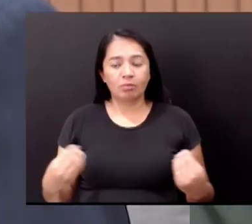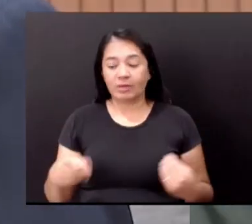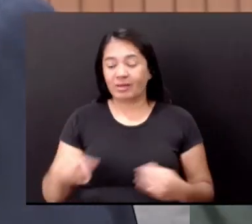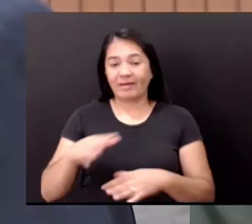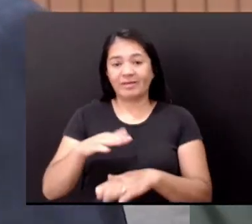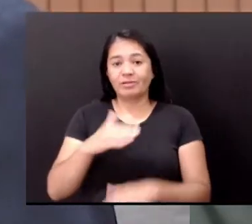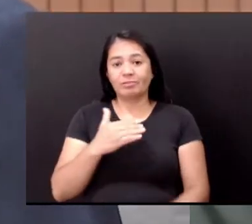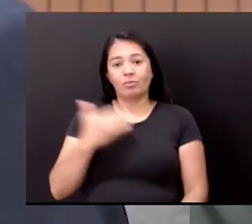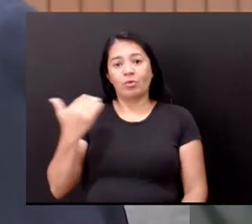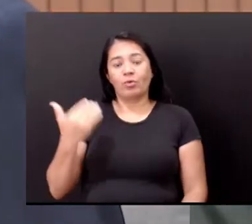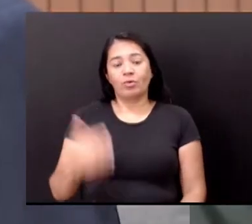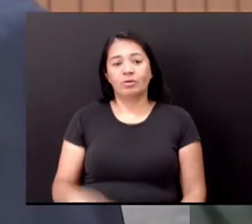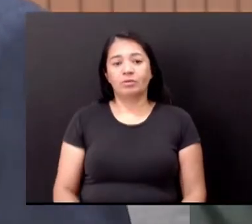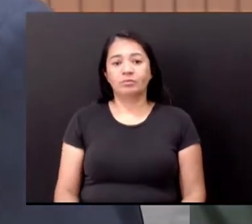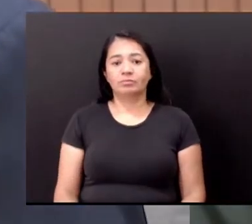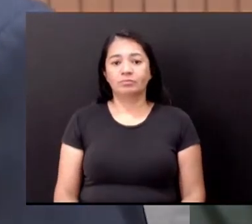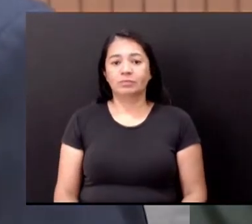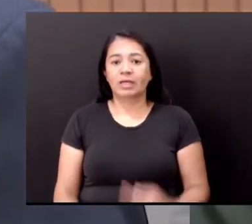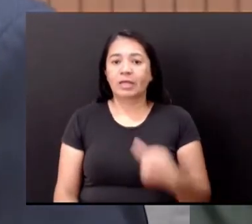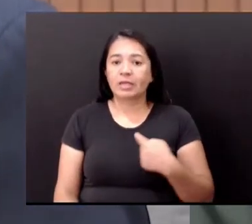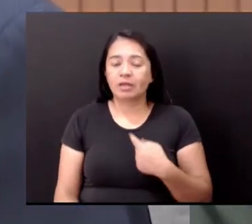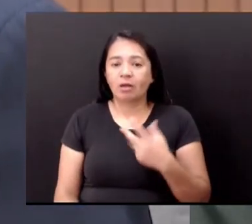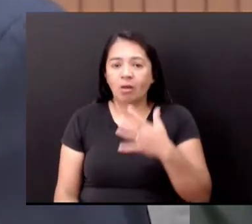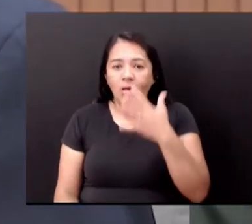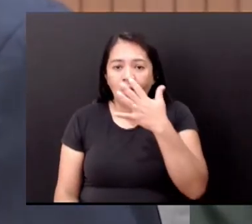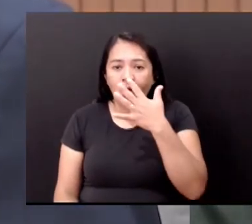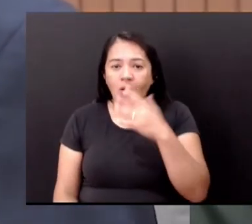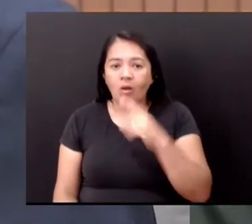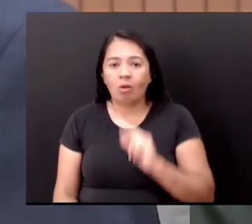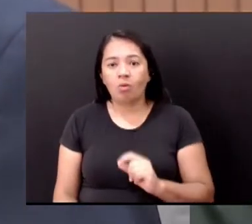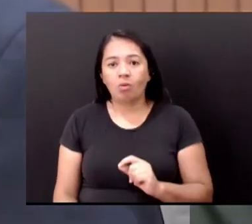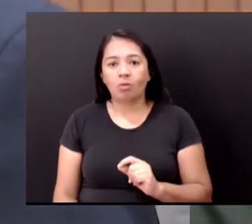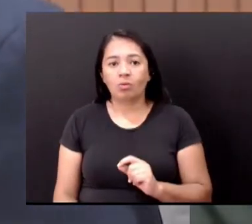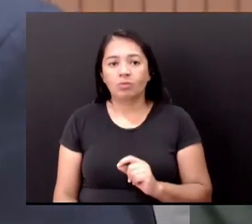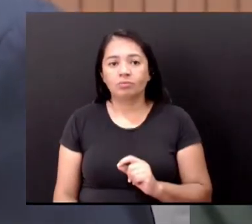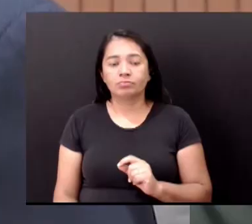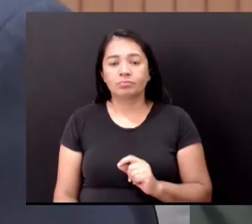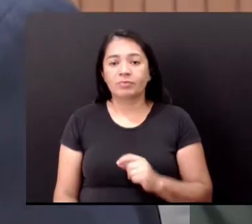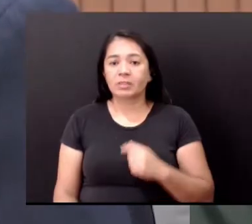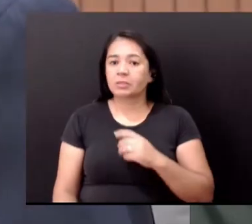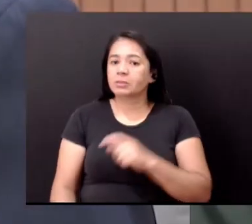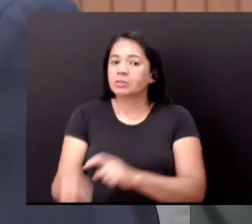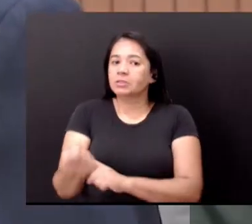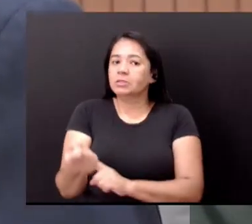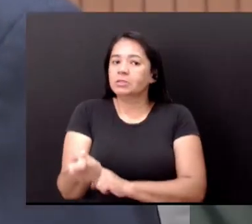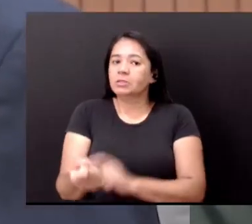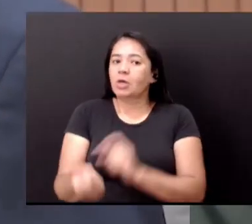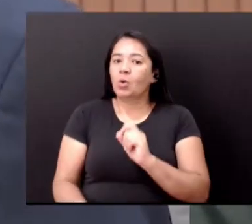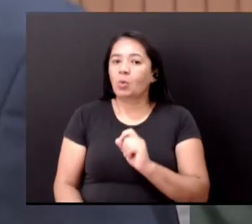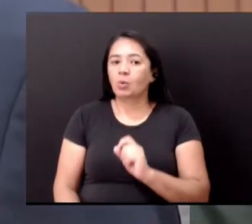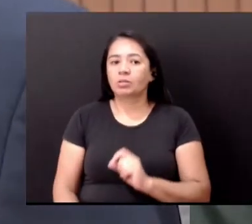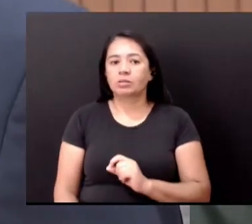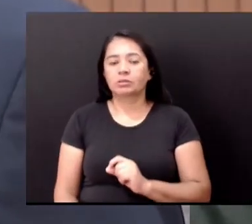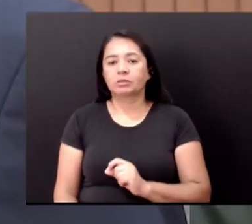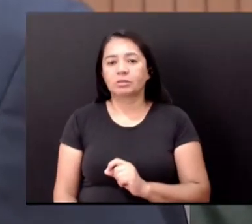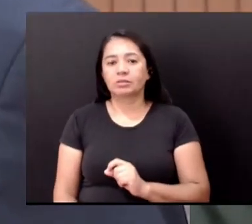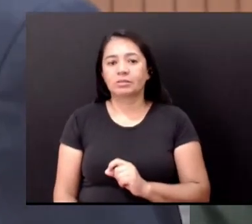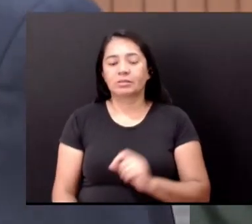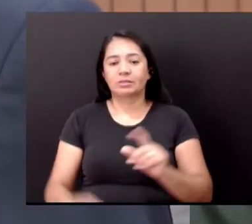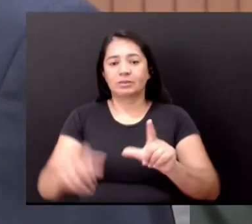O que me deixa eu abismado e chama muito a minha atenção e que eu fiquei muito revoltado é porque as